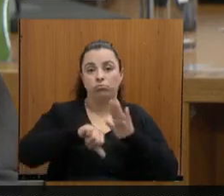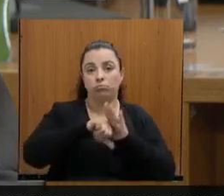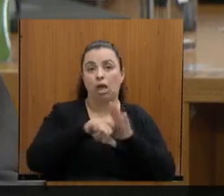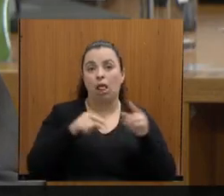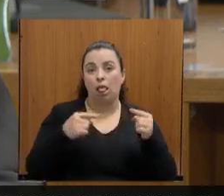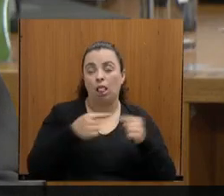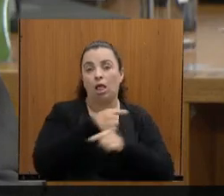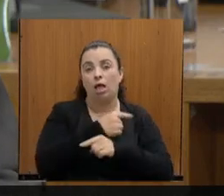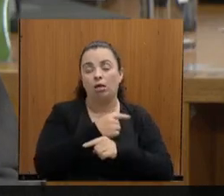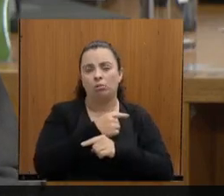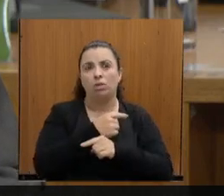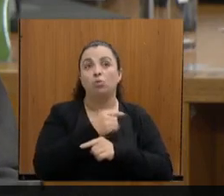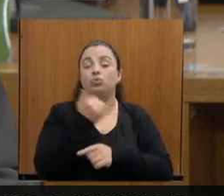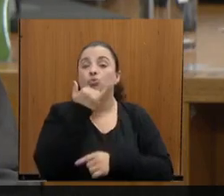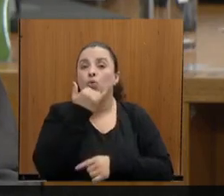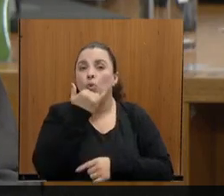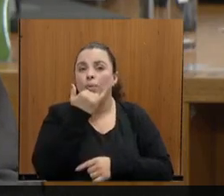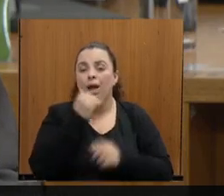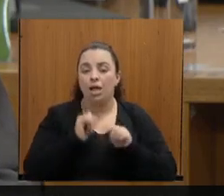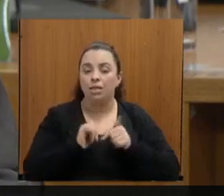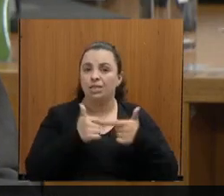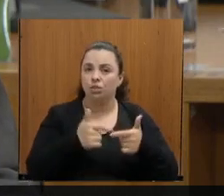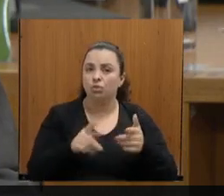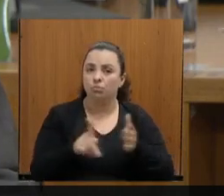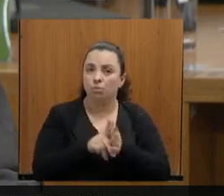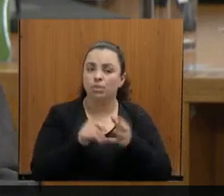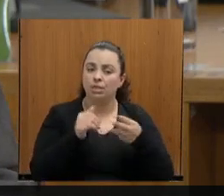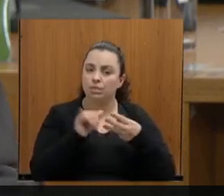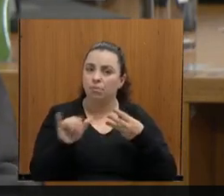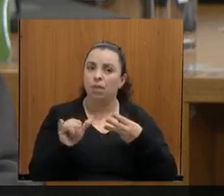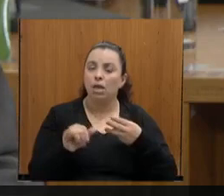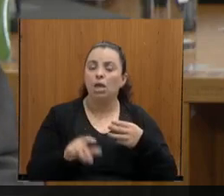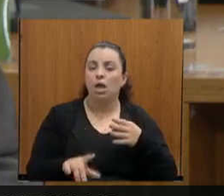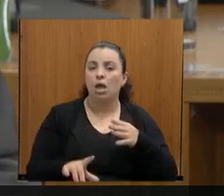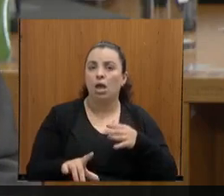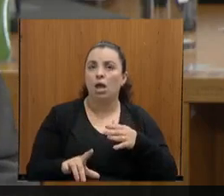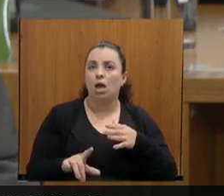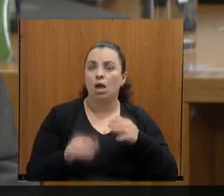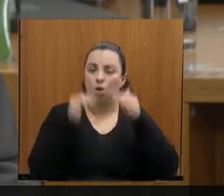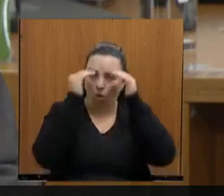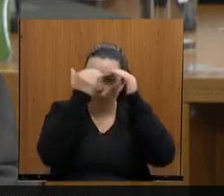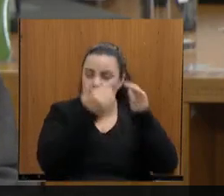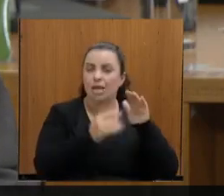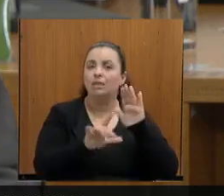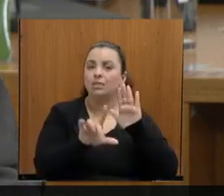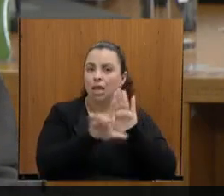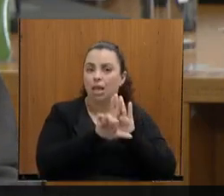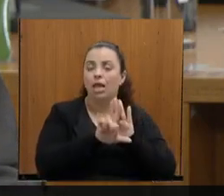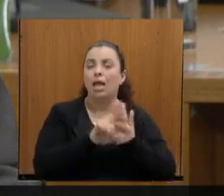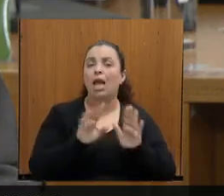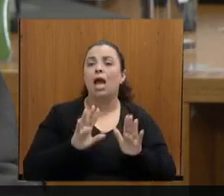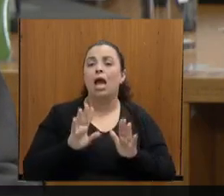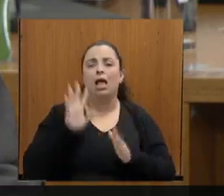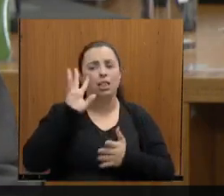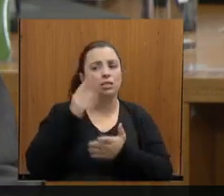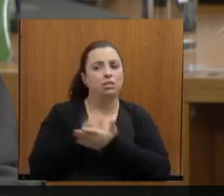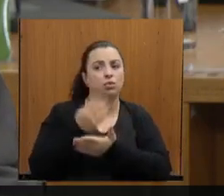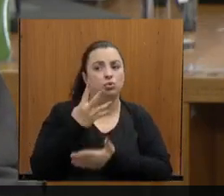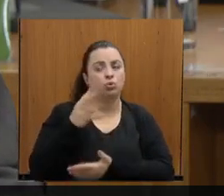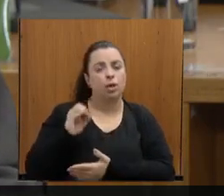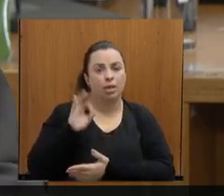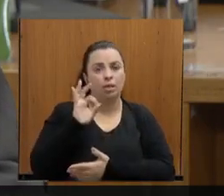em concreto né a decisão dos quarenta por cento é uma decisão do Conselho de administração ela